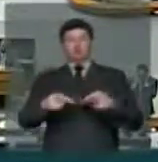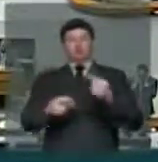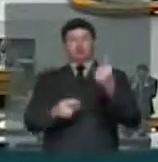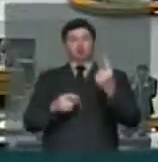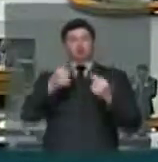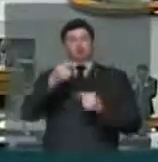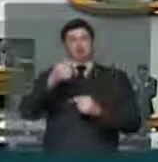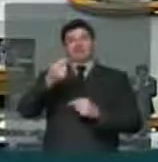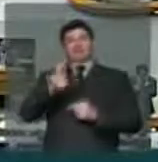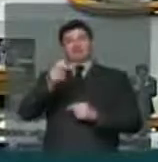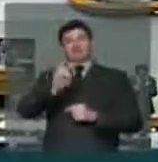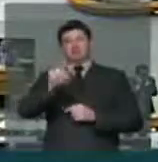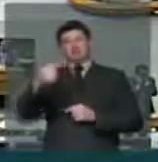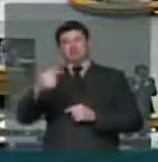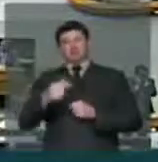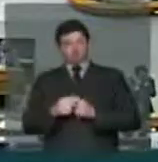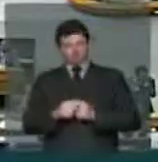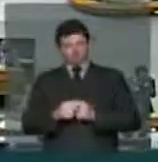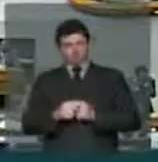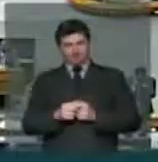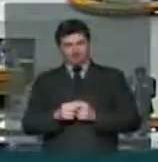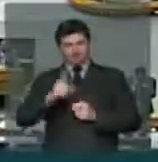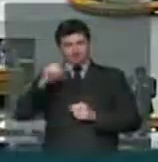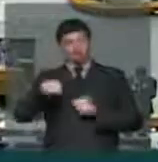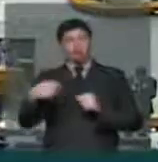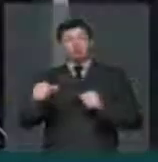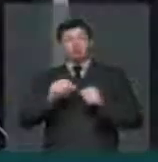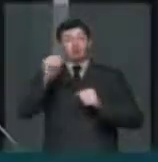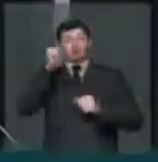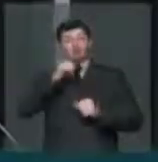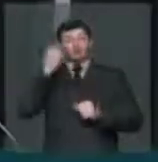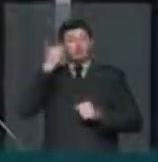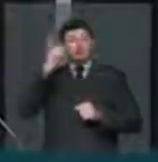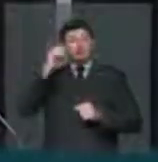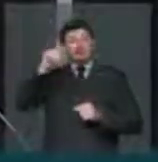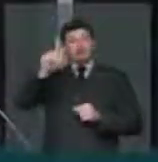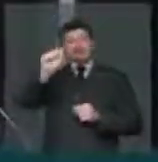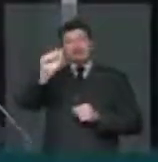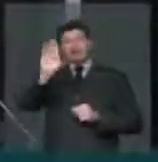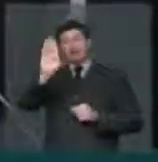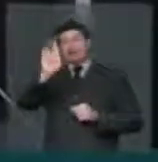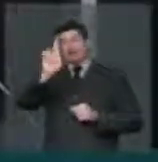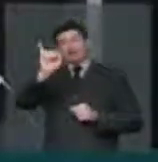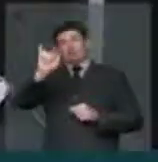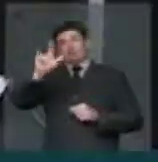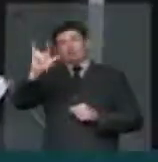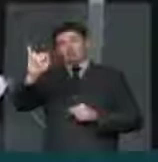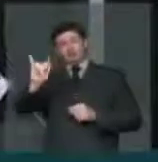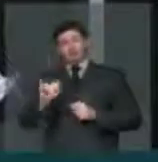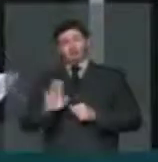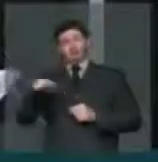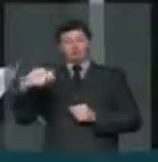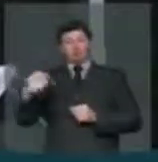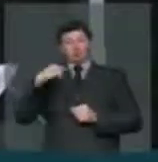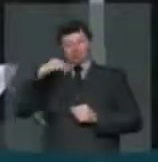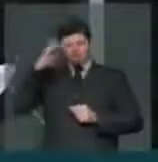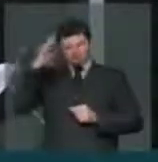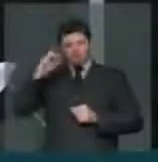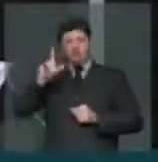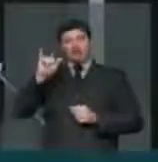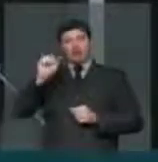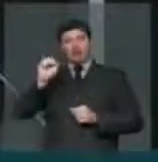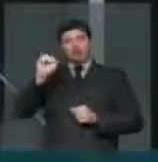projeto 7657, de autoria da deputada Mara Gabrilli. Quando penso em Laís de